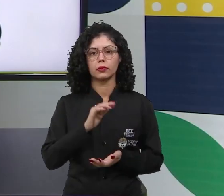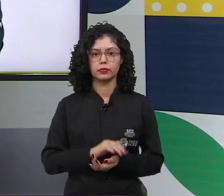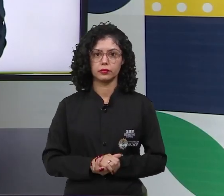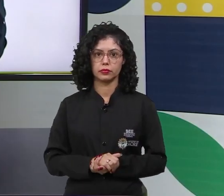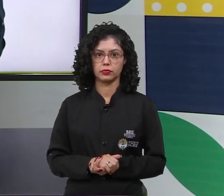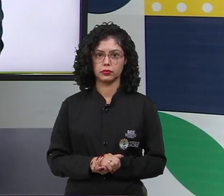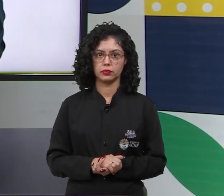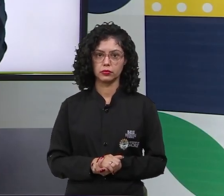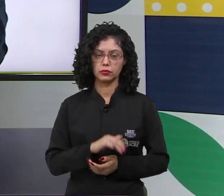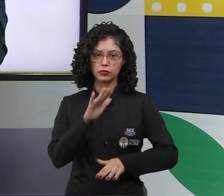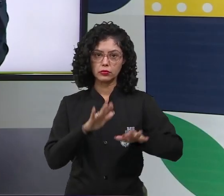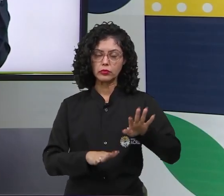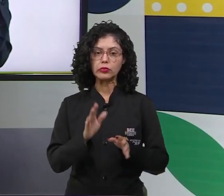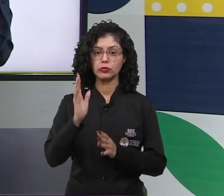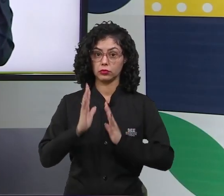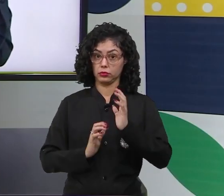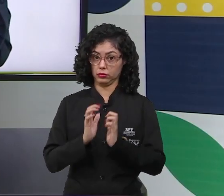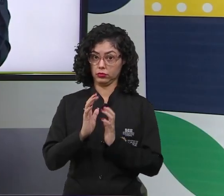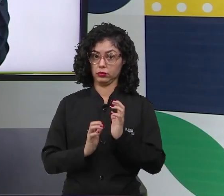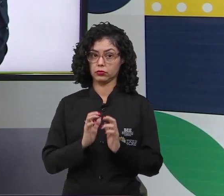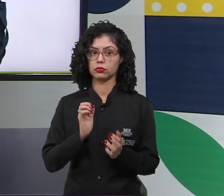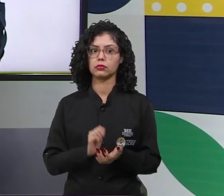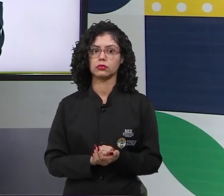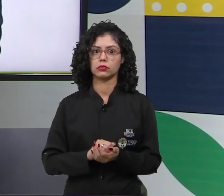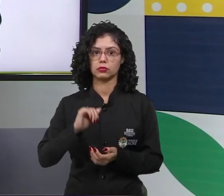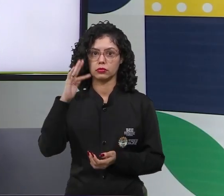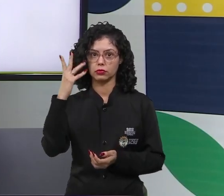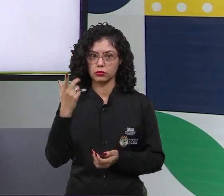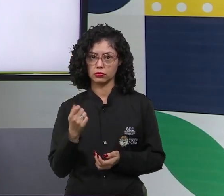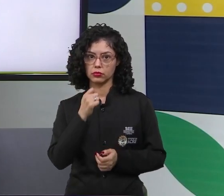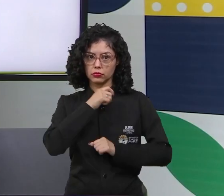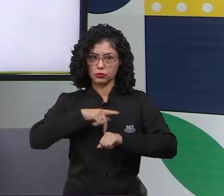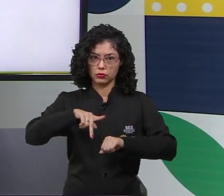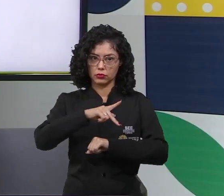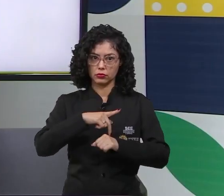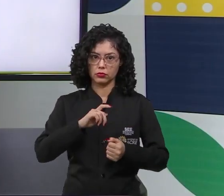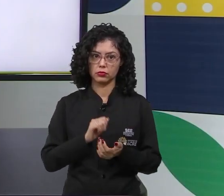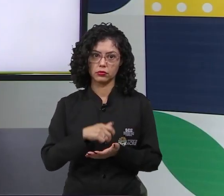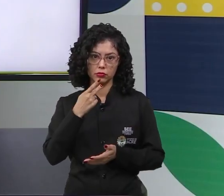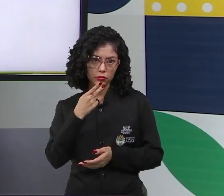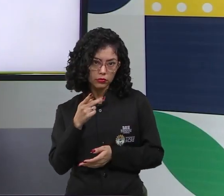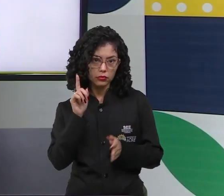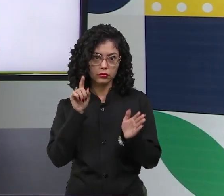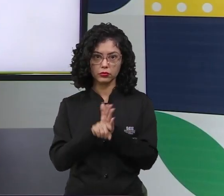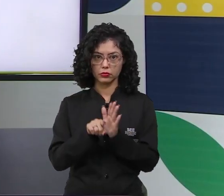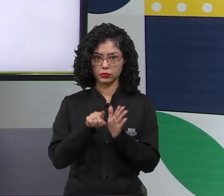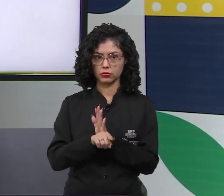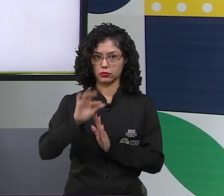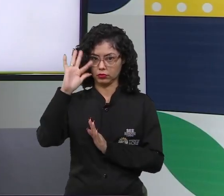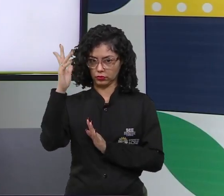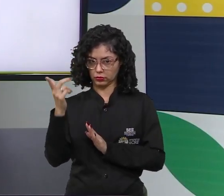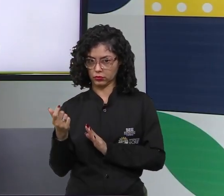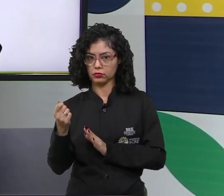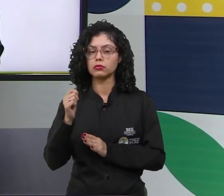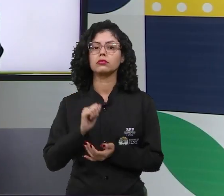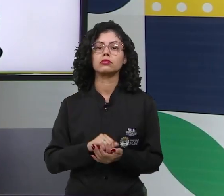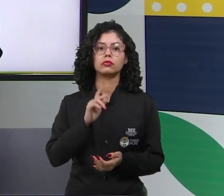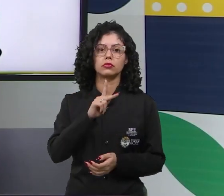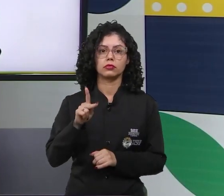vocês, gente. Às vezes as pessoas confundem, né? A África é um país. Eu sempre recebo essa pergunta. Professor, a África é um